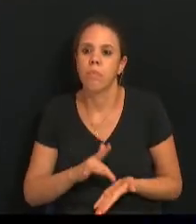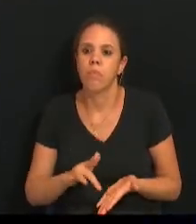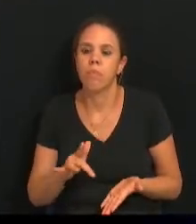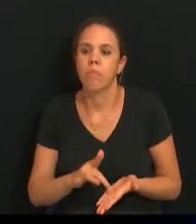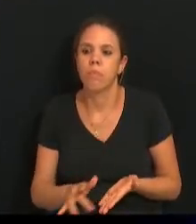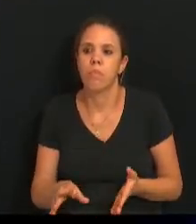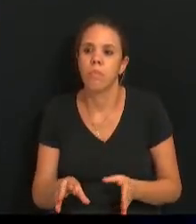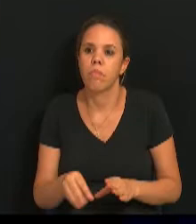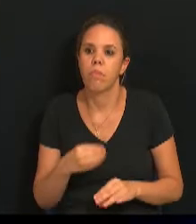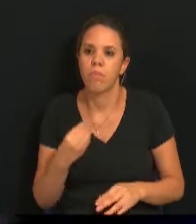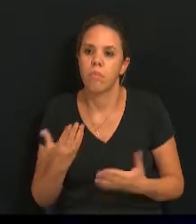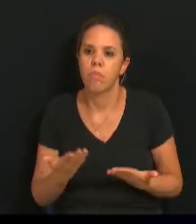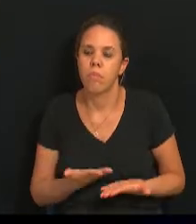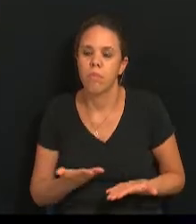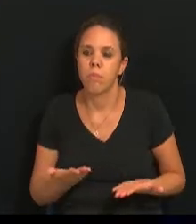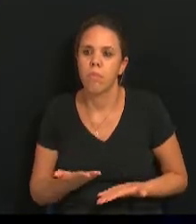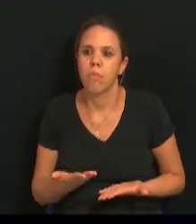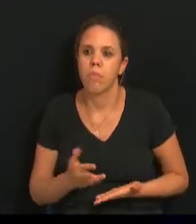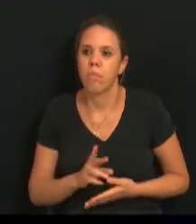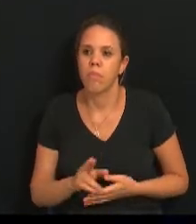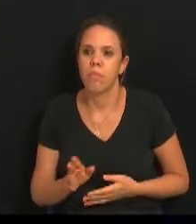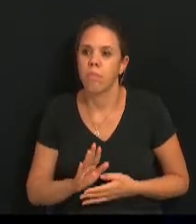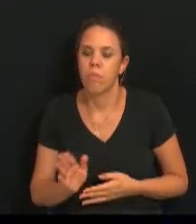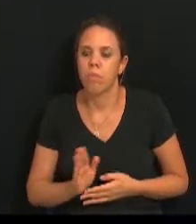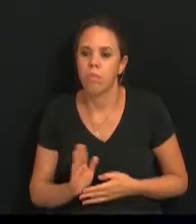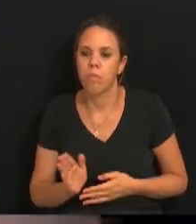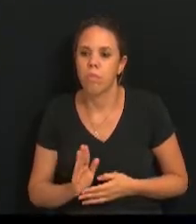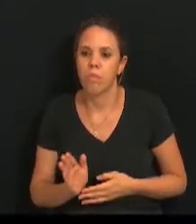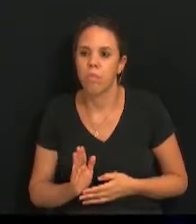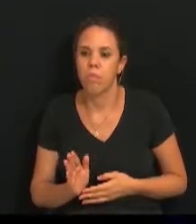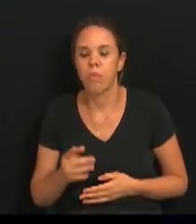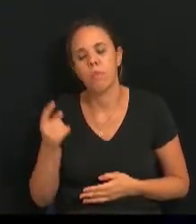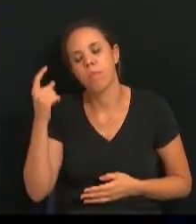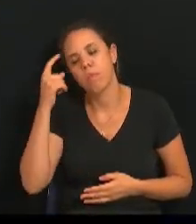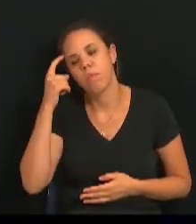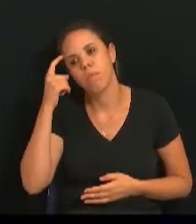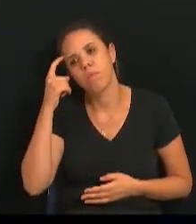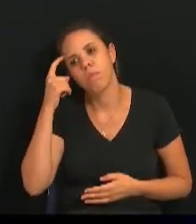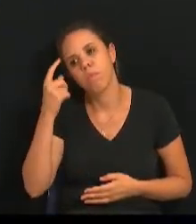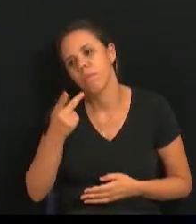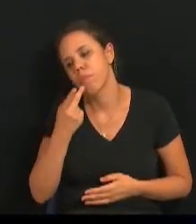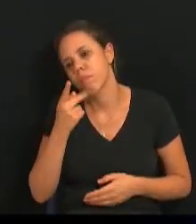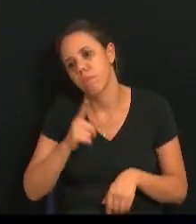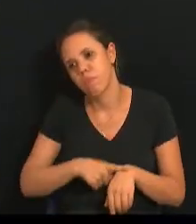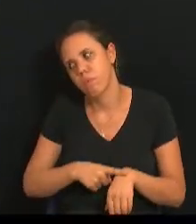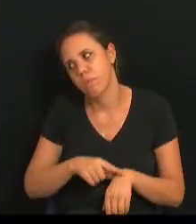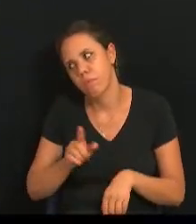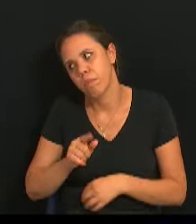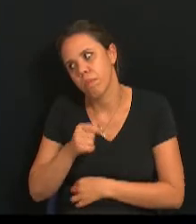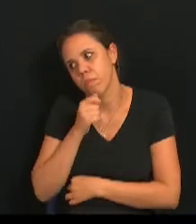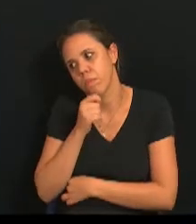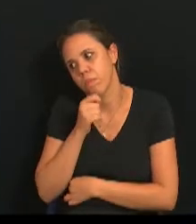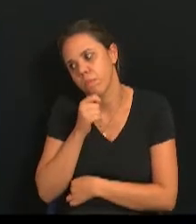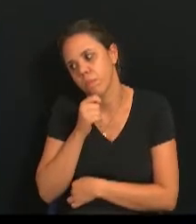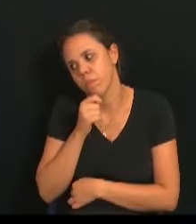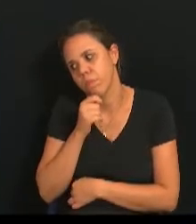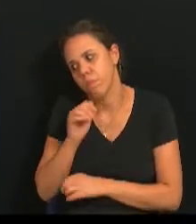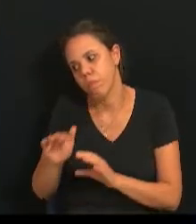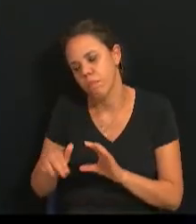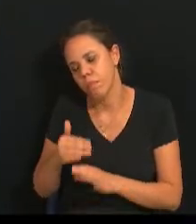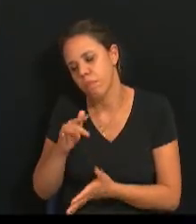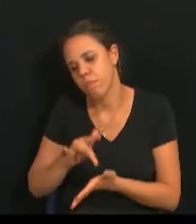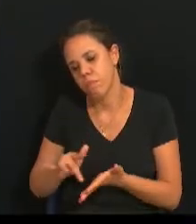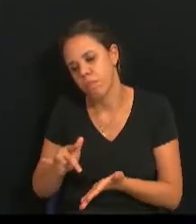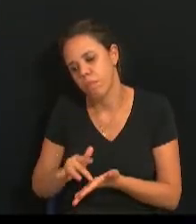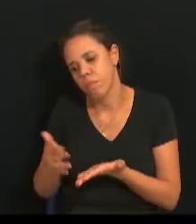né? Agora já não é, a gente fala, não é a hora, né? A gente tinha que ter recebido esses tablets lá